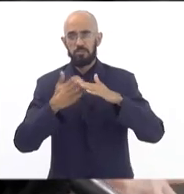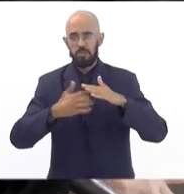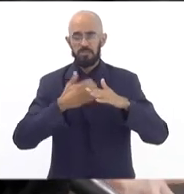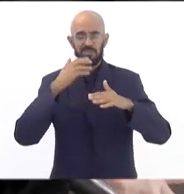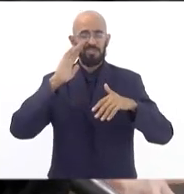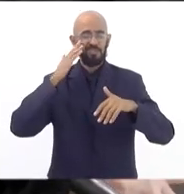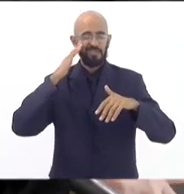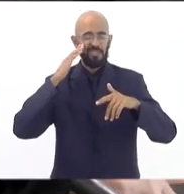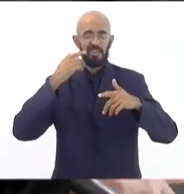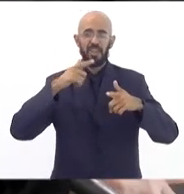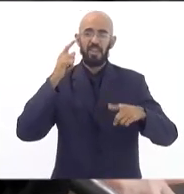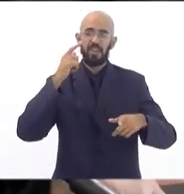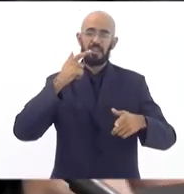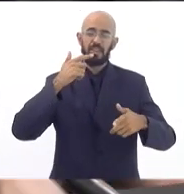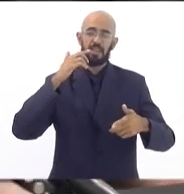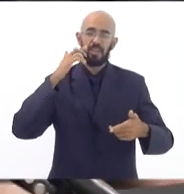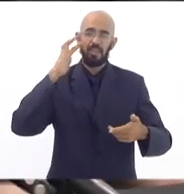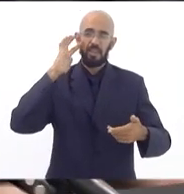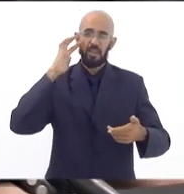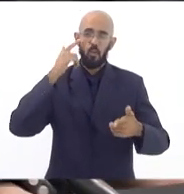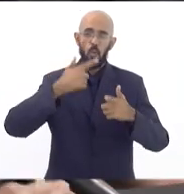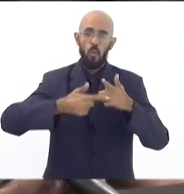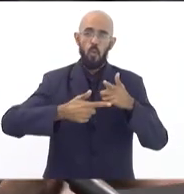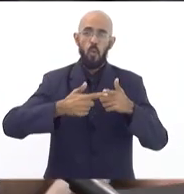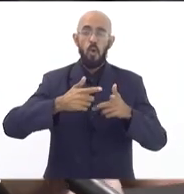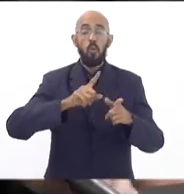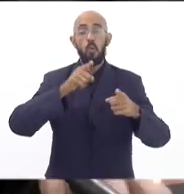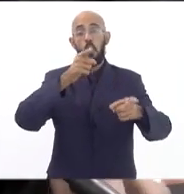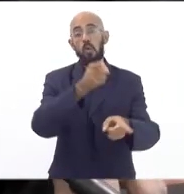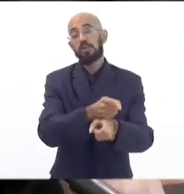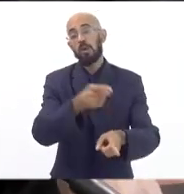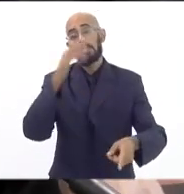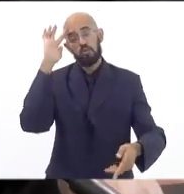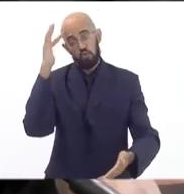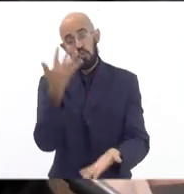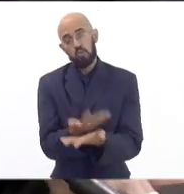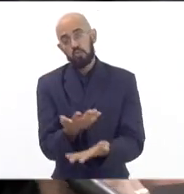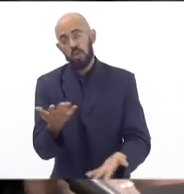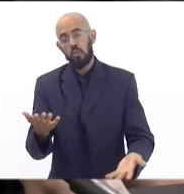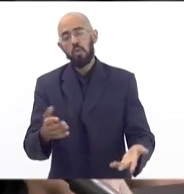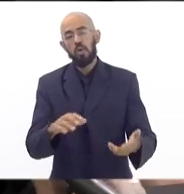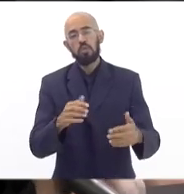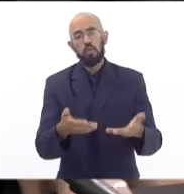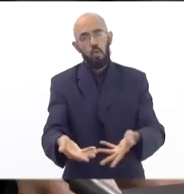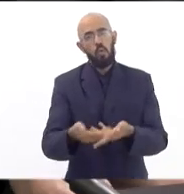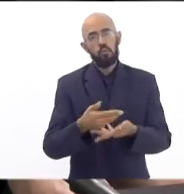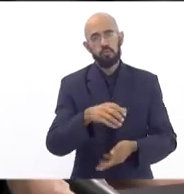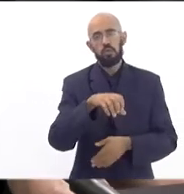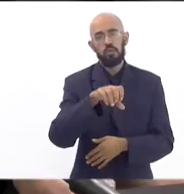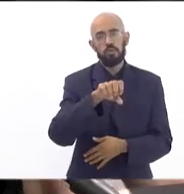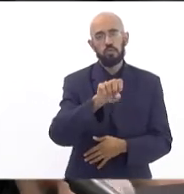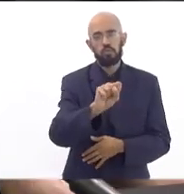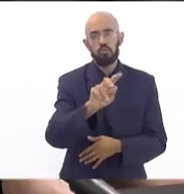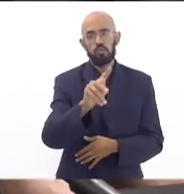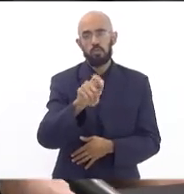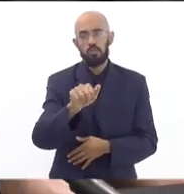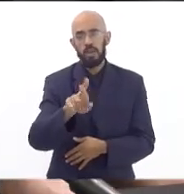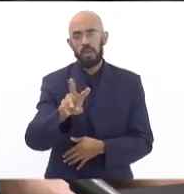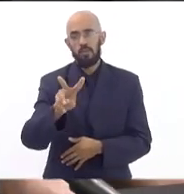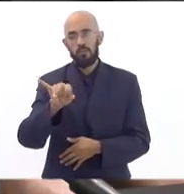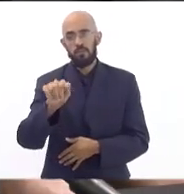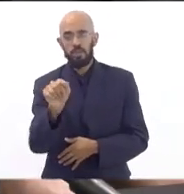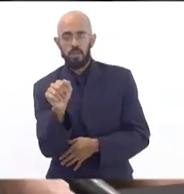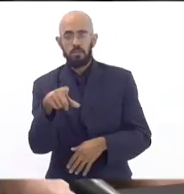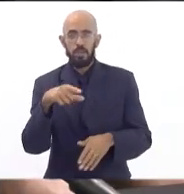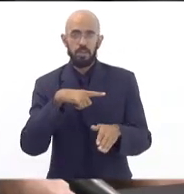entender diagnosticar o problema é e convidamos a SuperVia para que tem um representante no